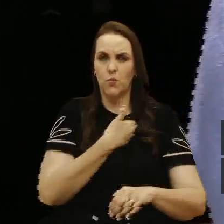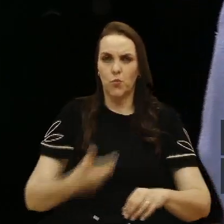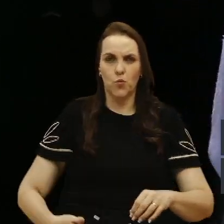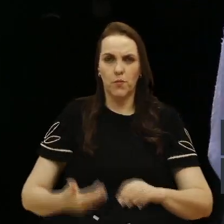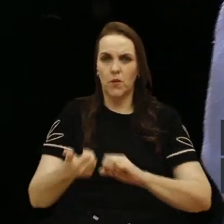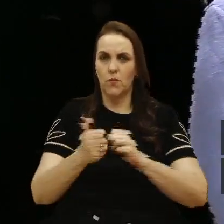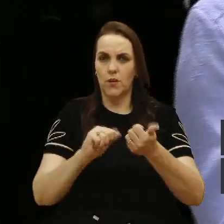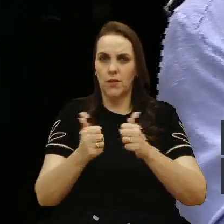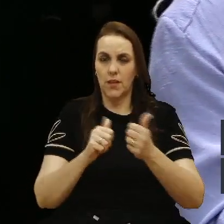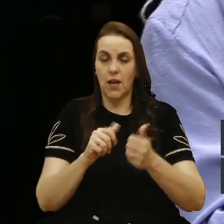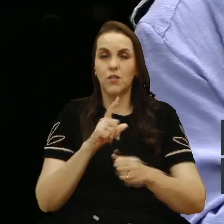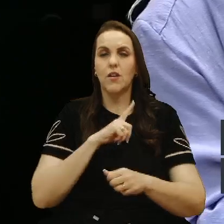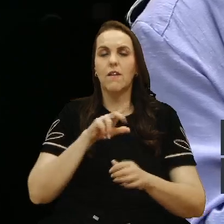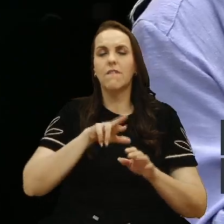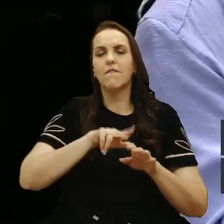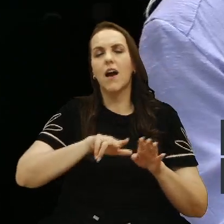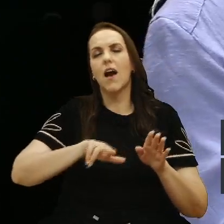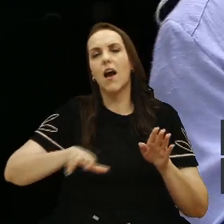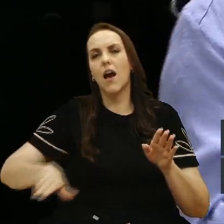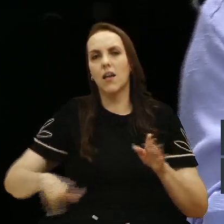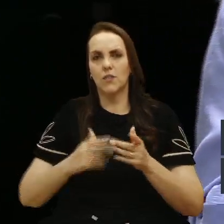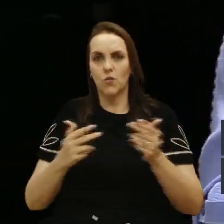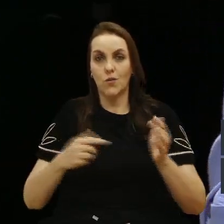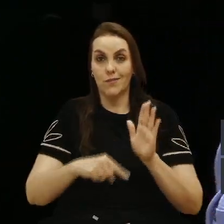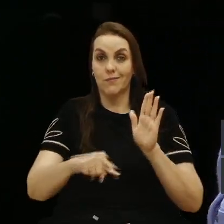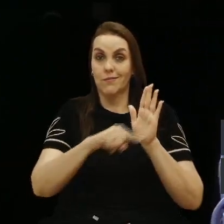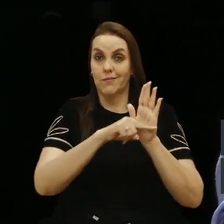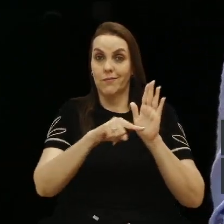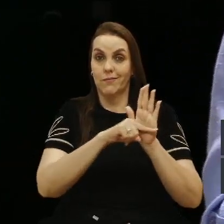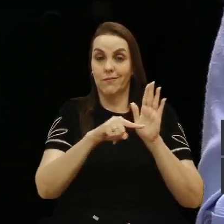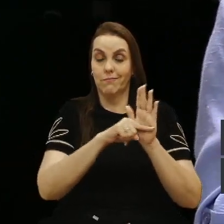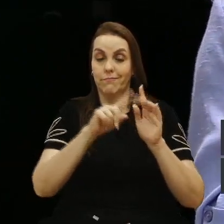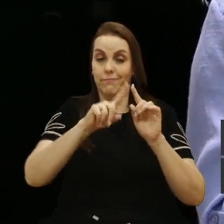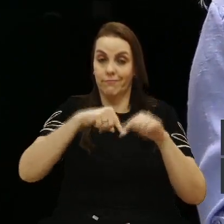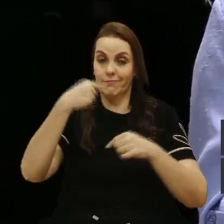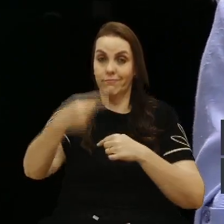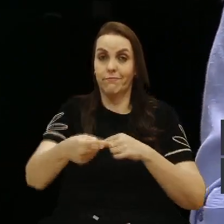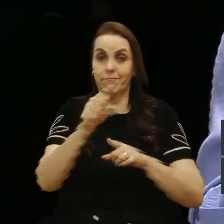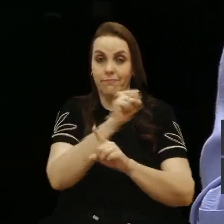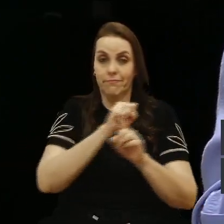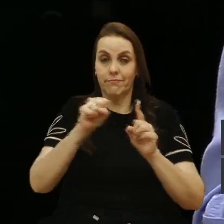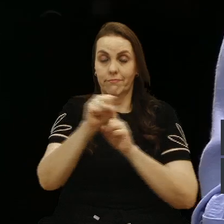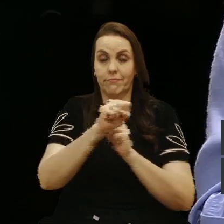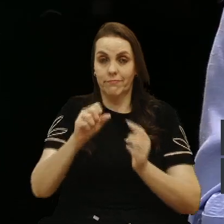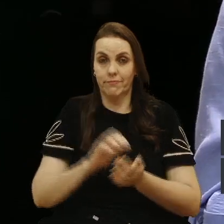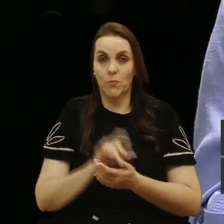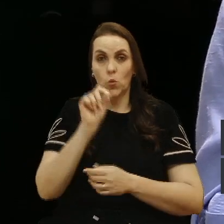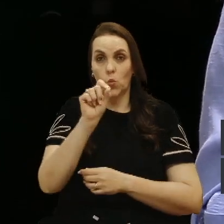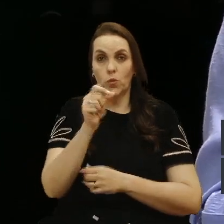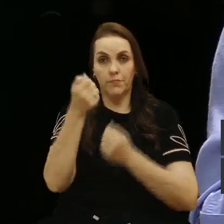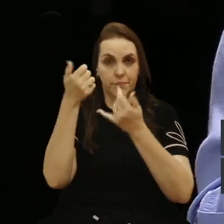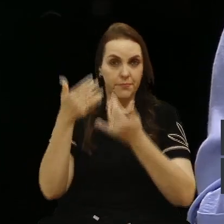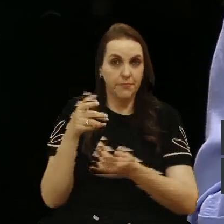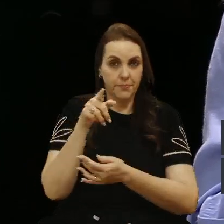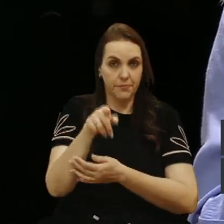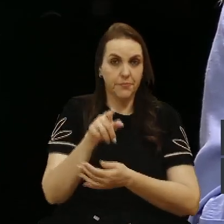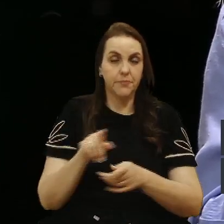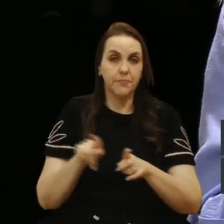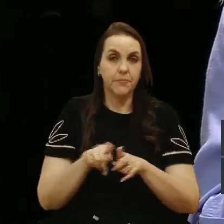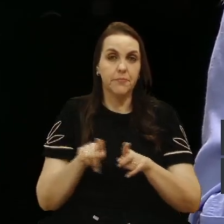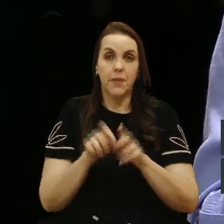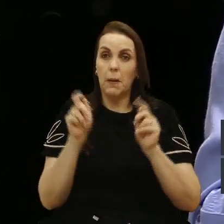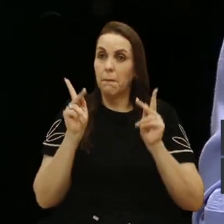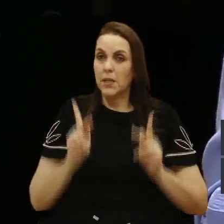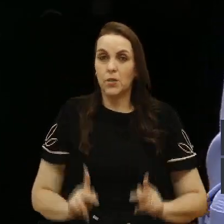Cláudio, nós vamos ter várias coisas extremamente negativas depois na sociedade. Uma delas é o que o senhor trouxe, que são pessoas que não sabem